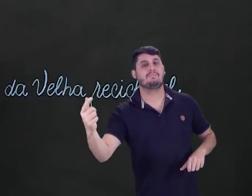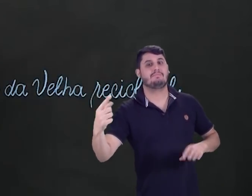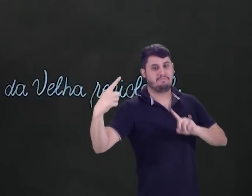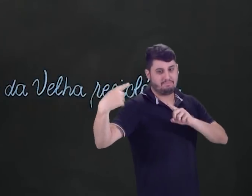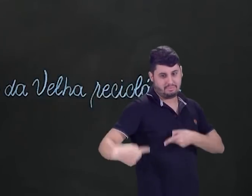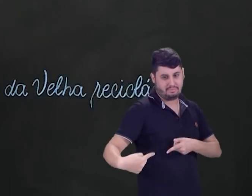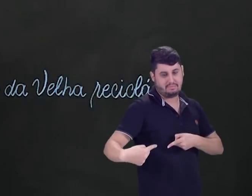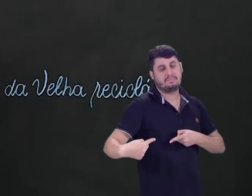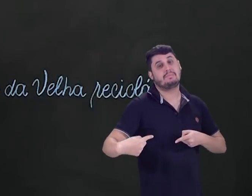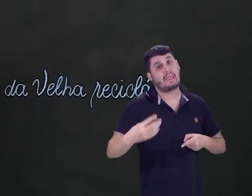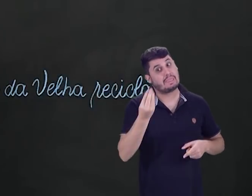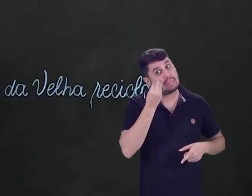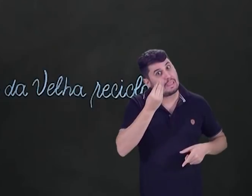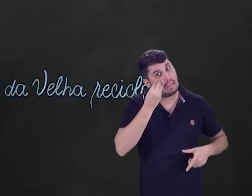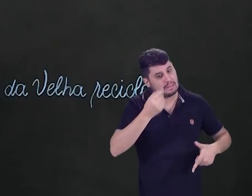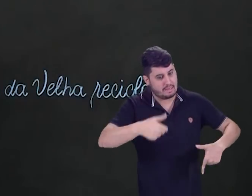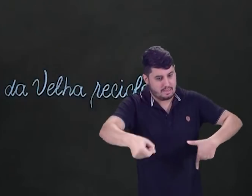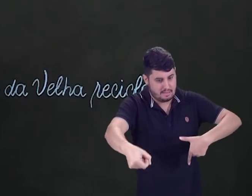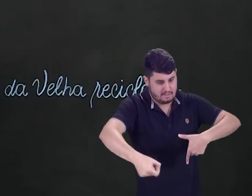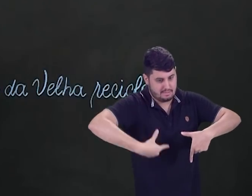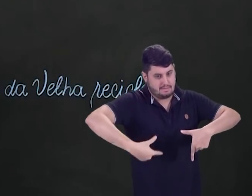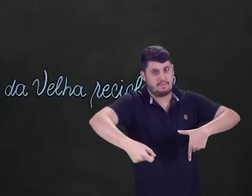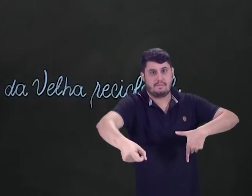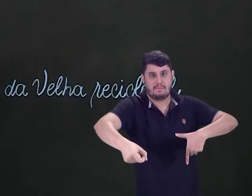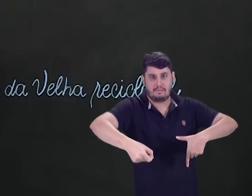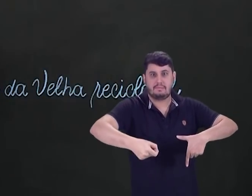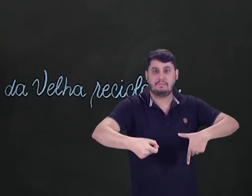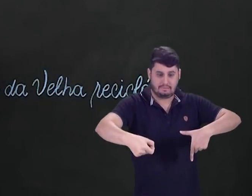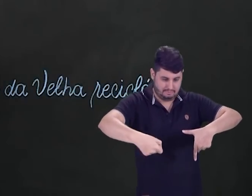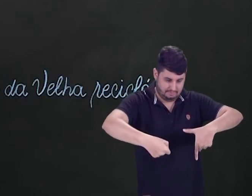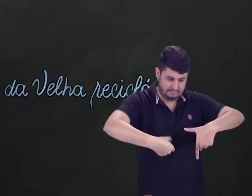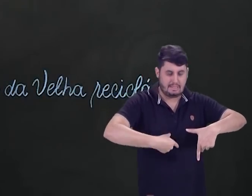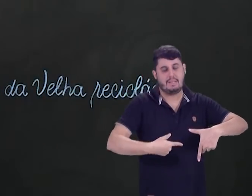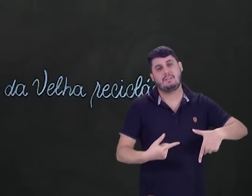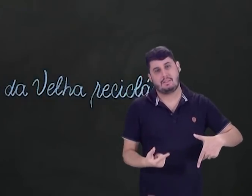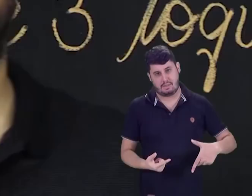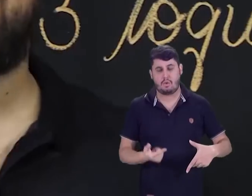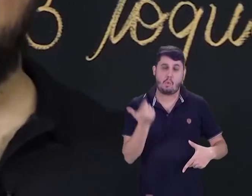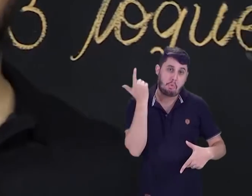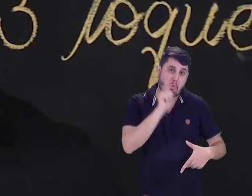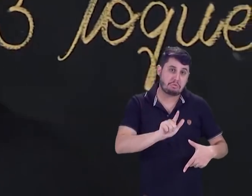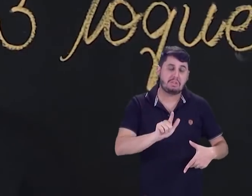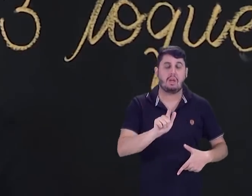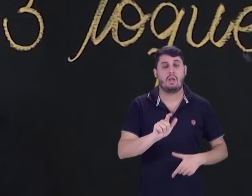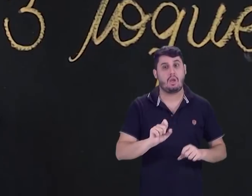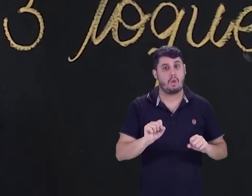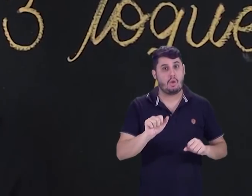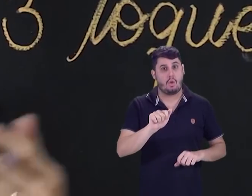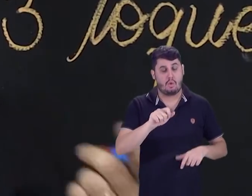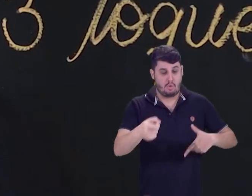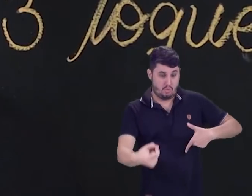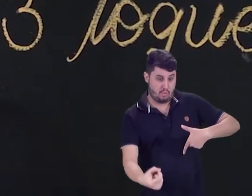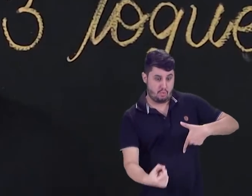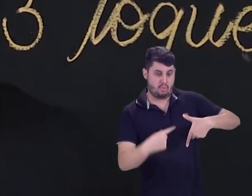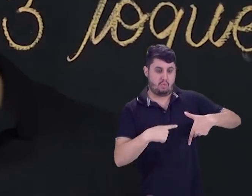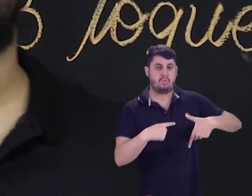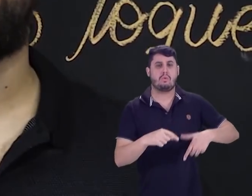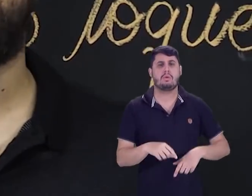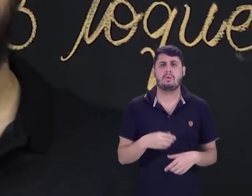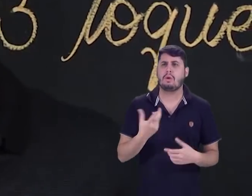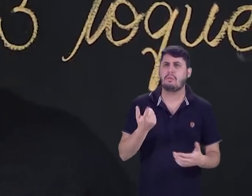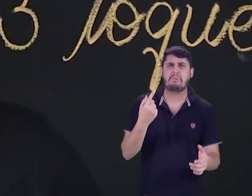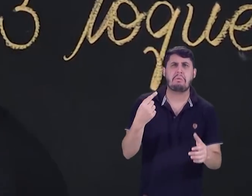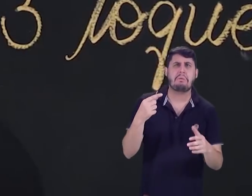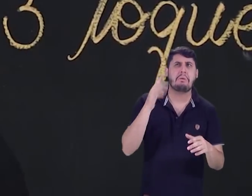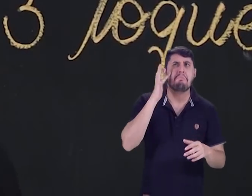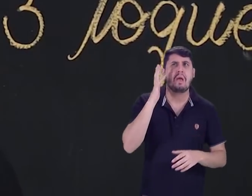no chão, o outro faz o golzinho e joga as tampinhas até chegar e fazer o gol. Você deve estar se perguntando o que eu preciso fazer para a